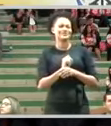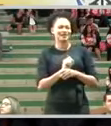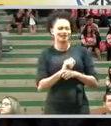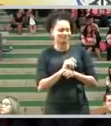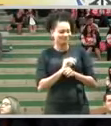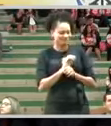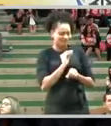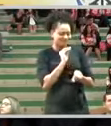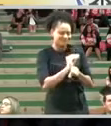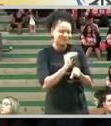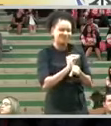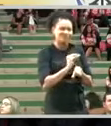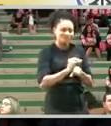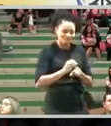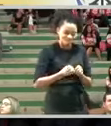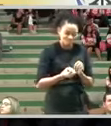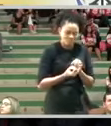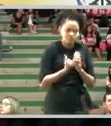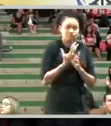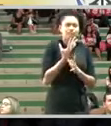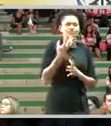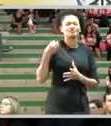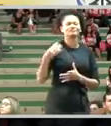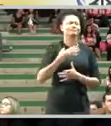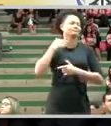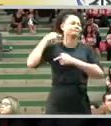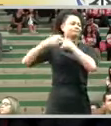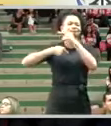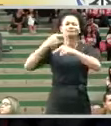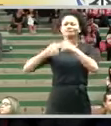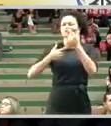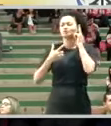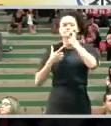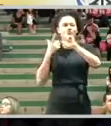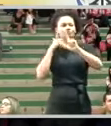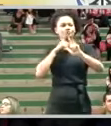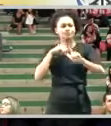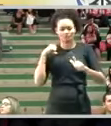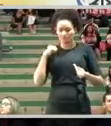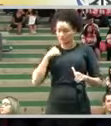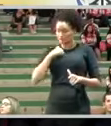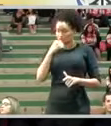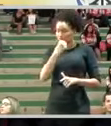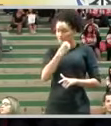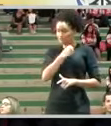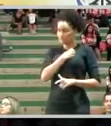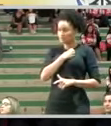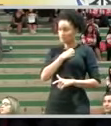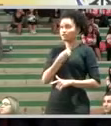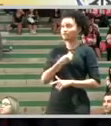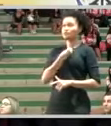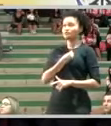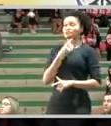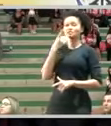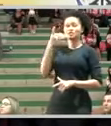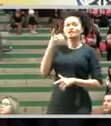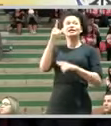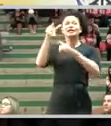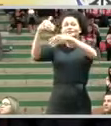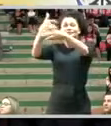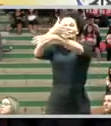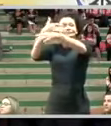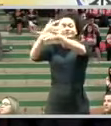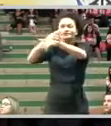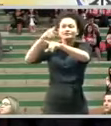geração para reconquistar. Aí quando Samuel soube que a arca estava em Kiriat Jearim e